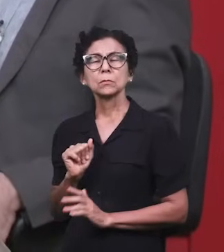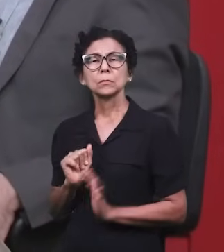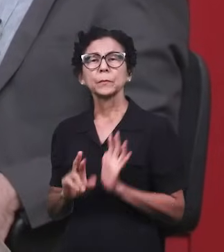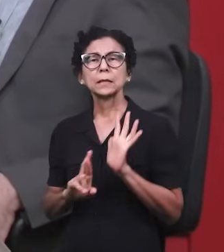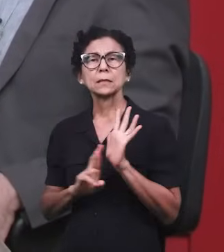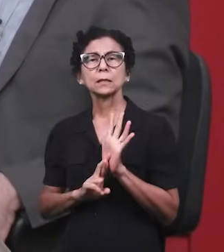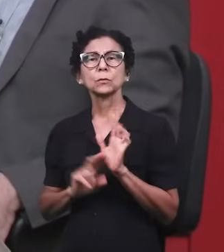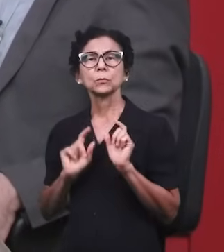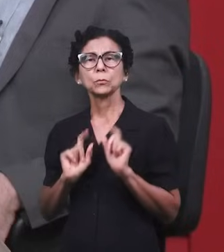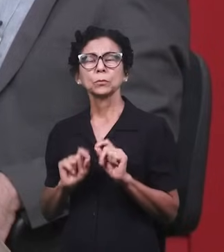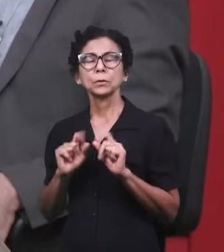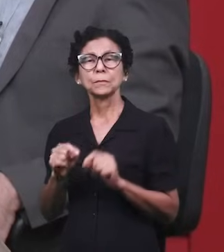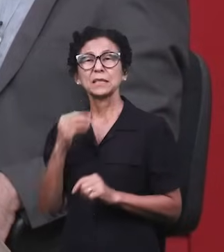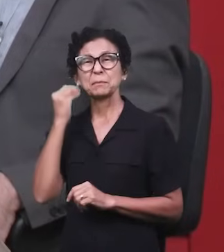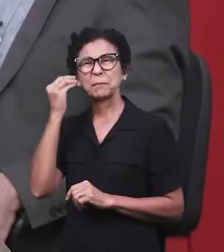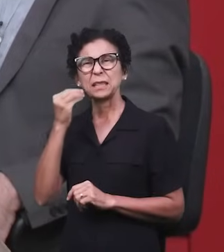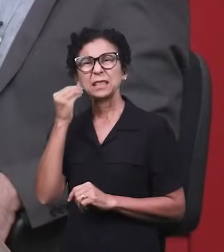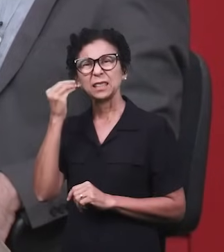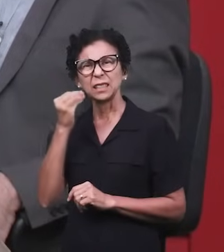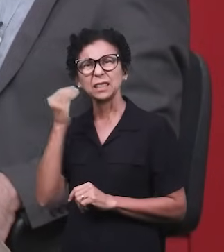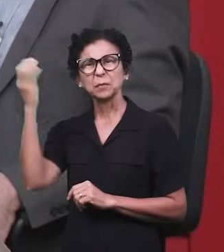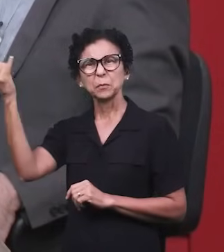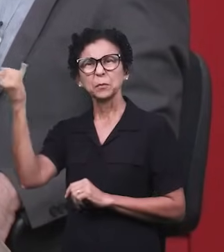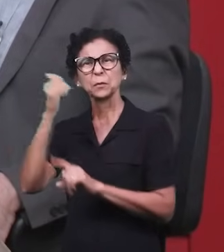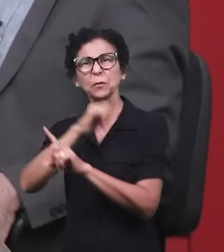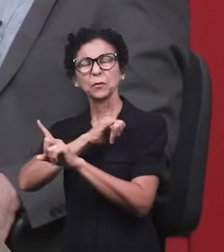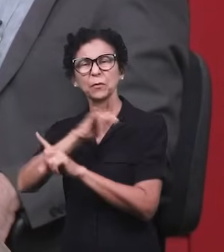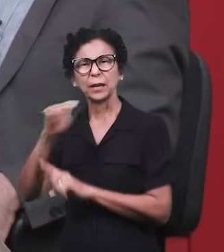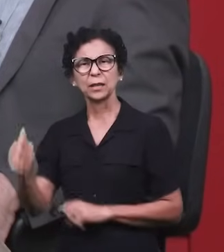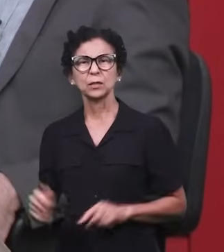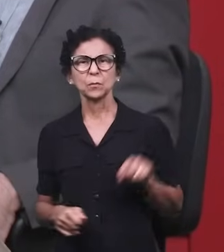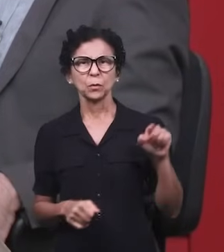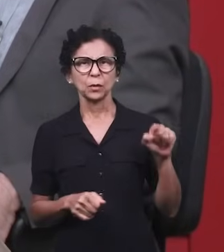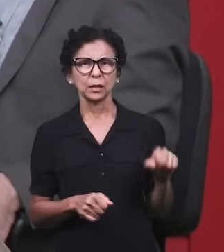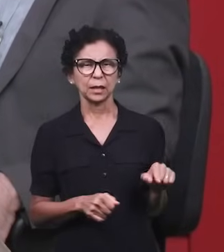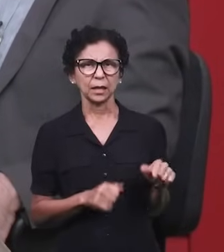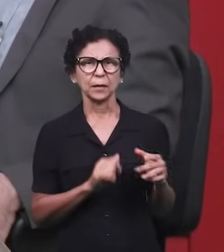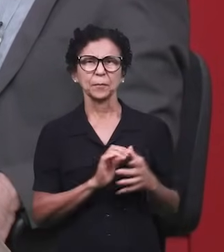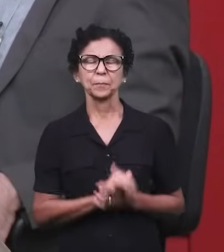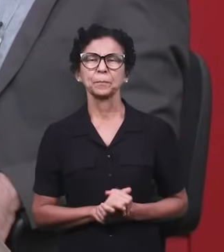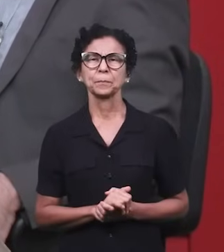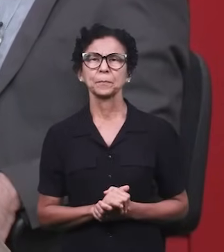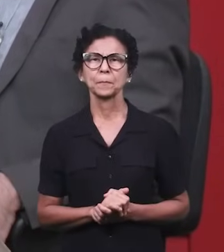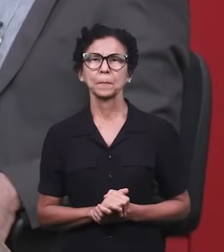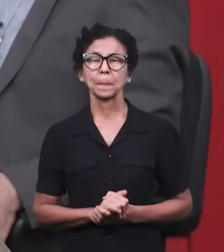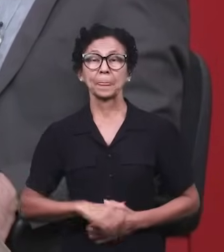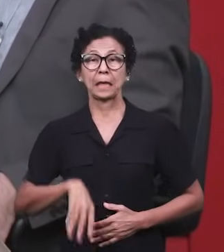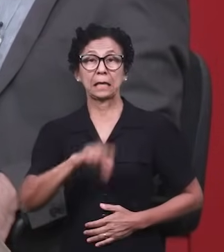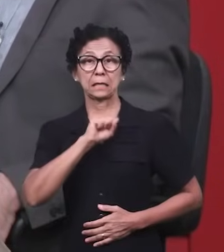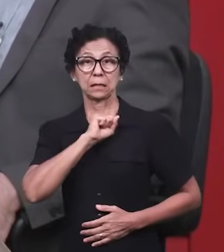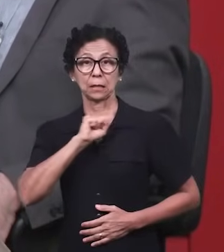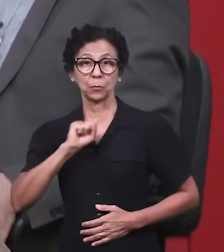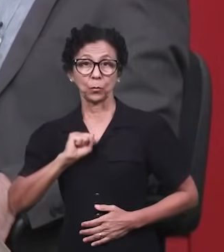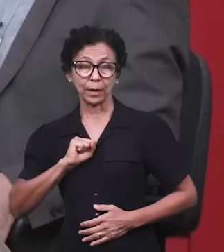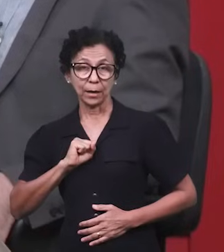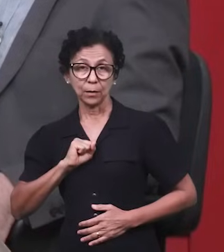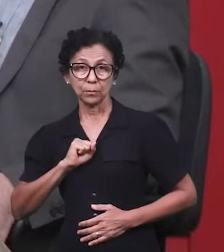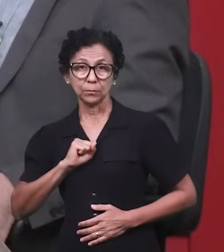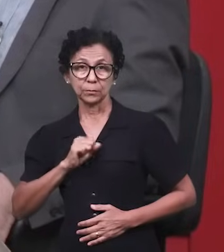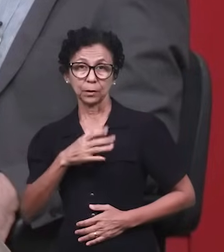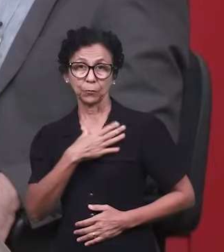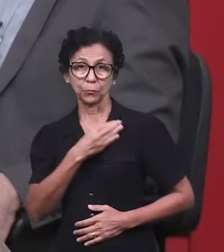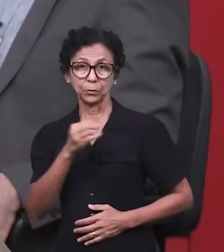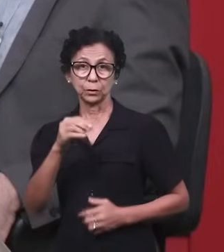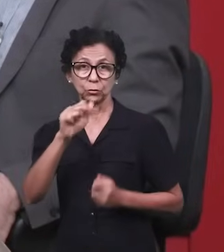Interessante. Que é o que aconteceu. Samuel, ele veio a ser o profeta e muito usado pelo Senhor,